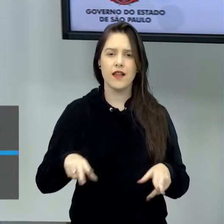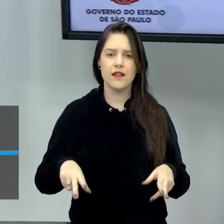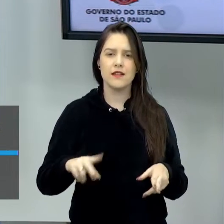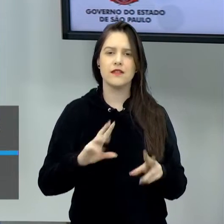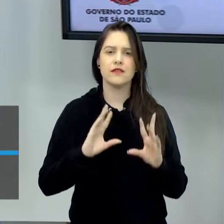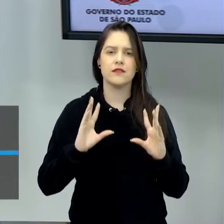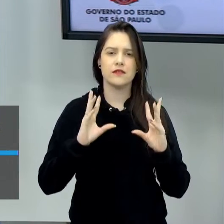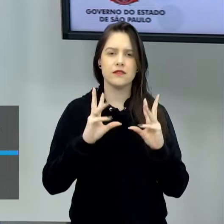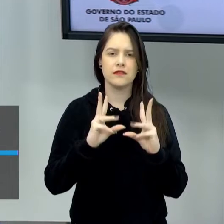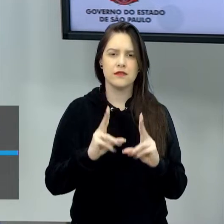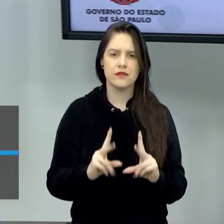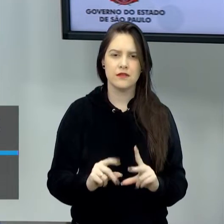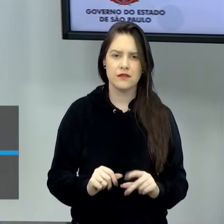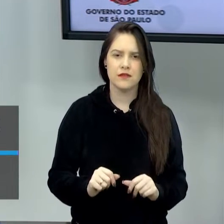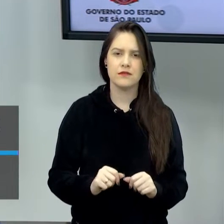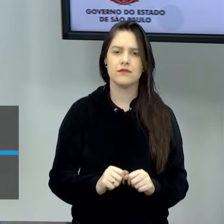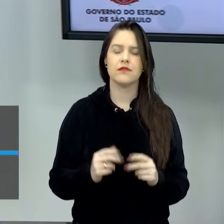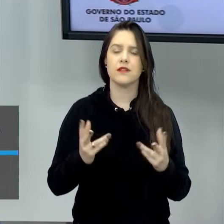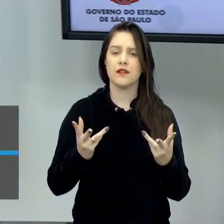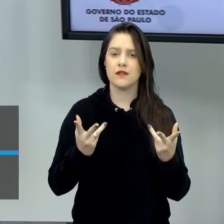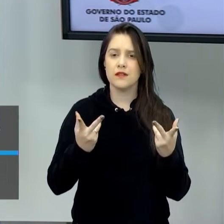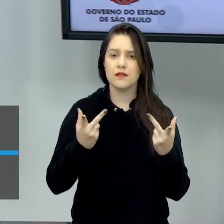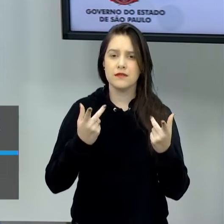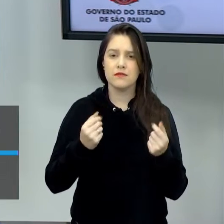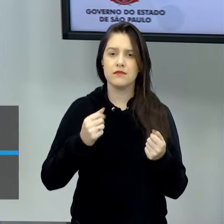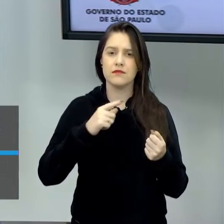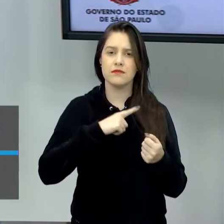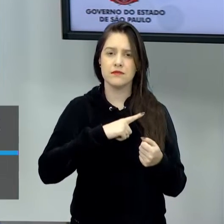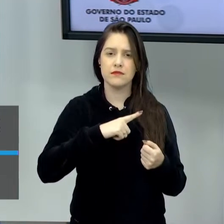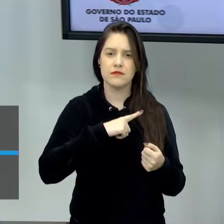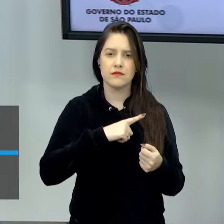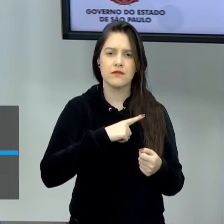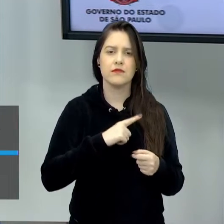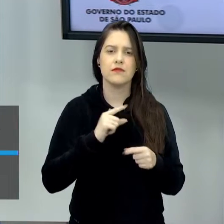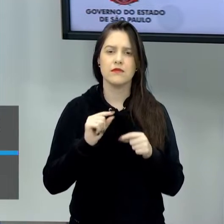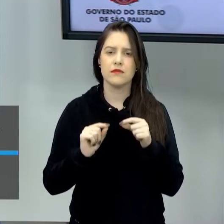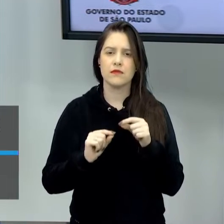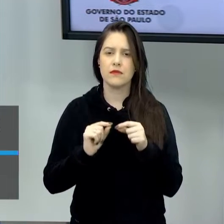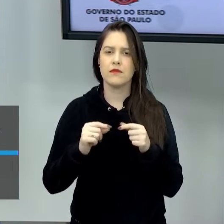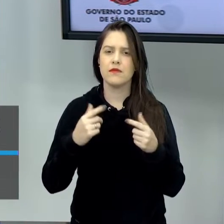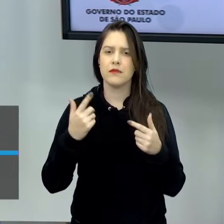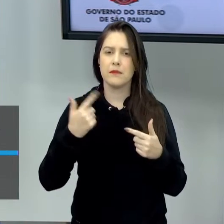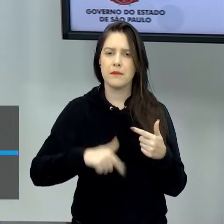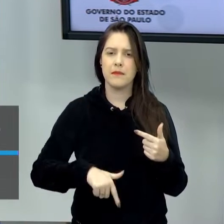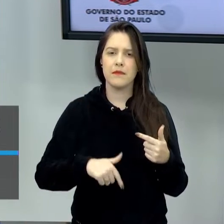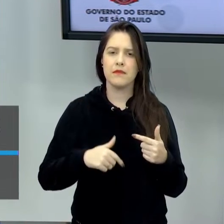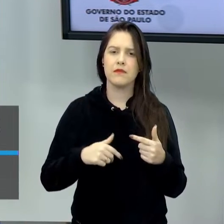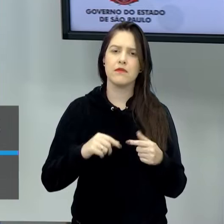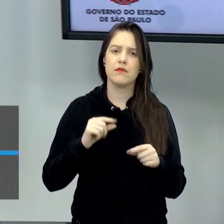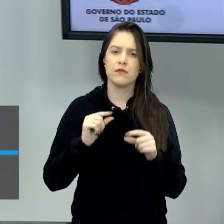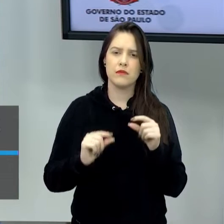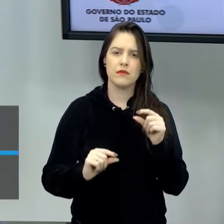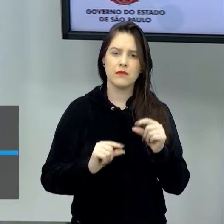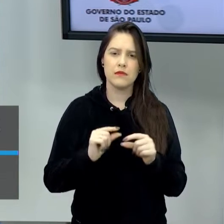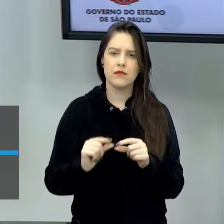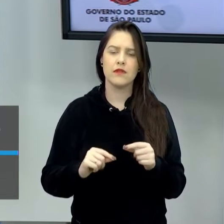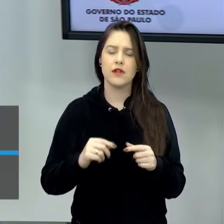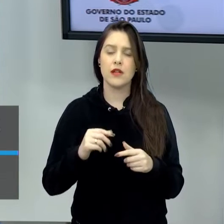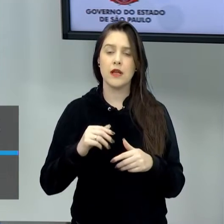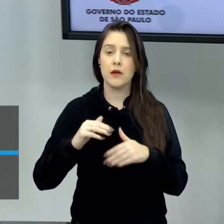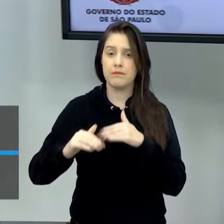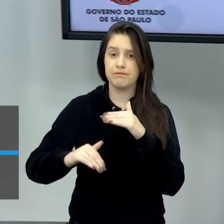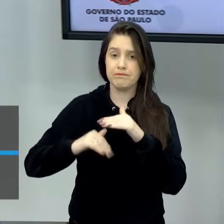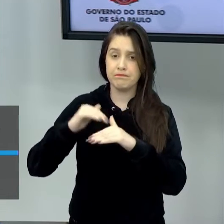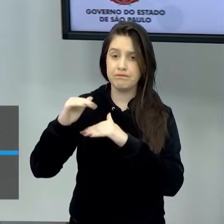nossas atitudes para a vida. E aí vocês, segunda série, são capazes também de promover aí